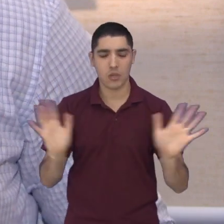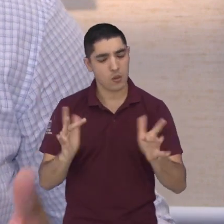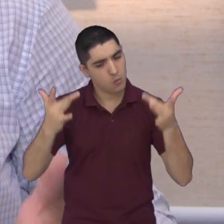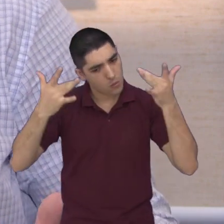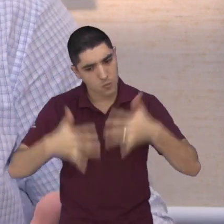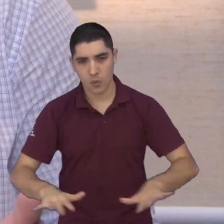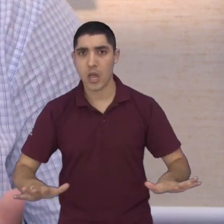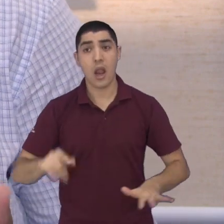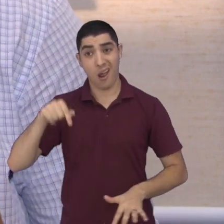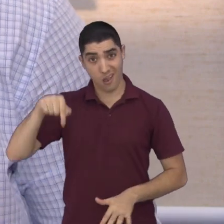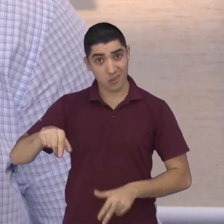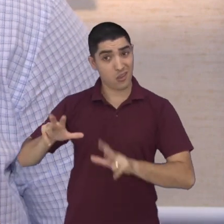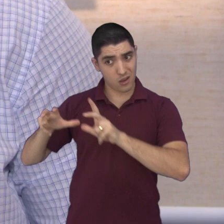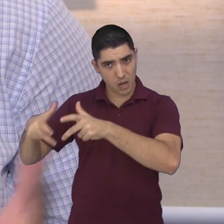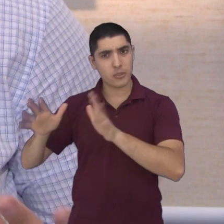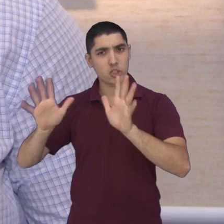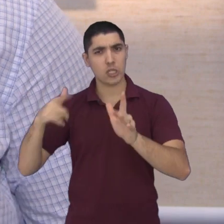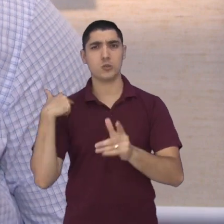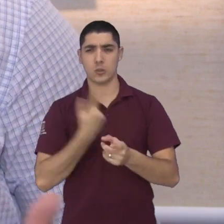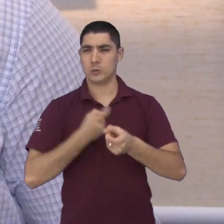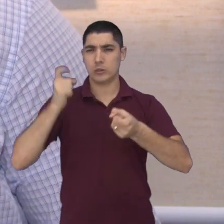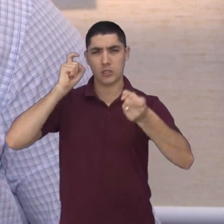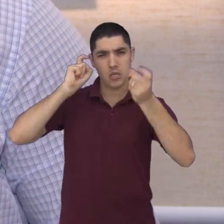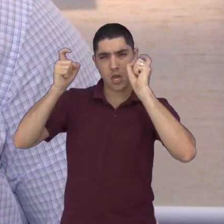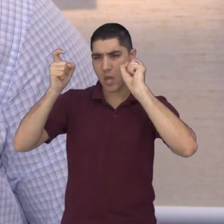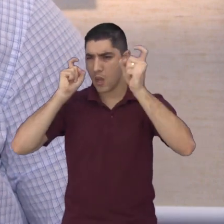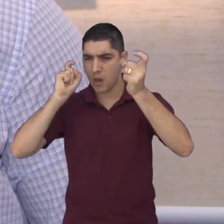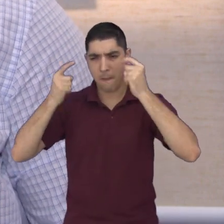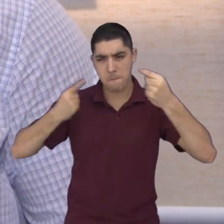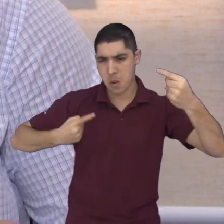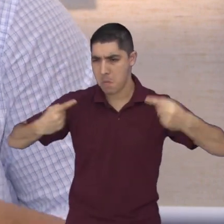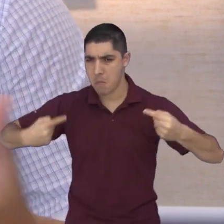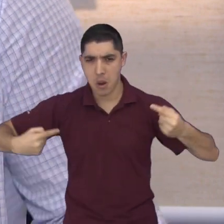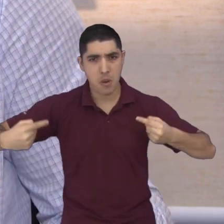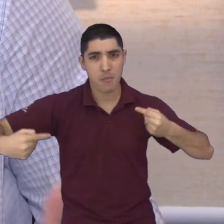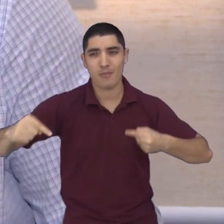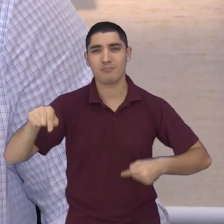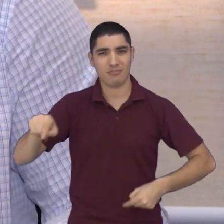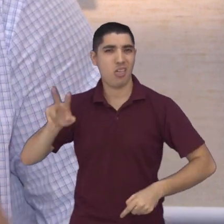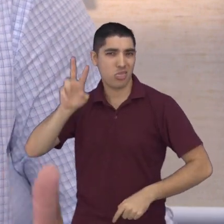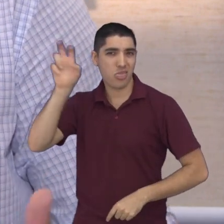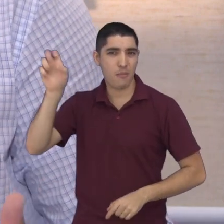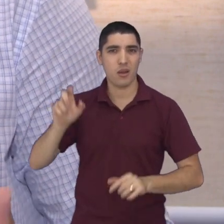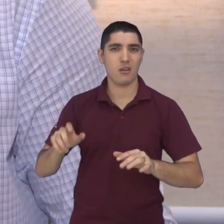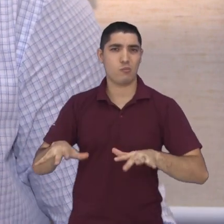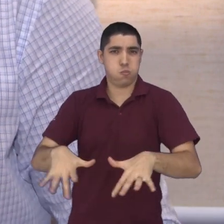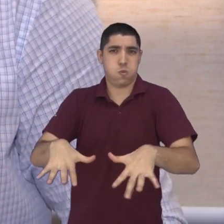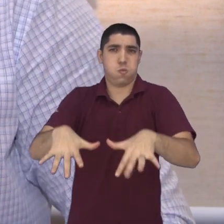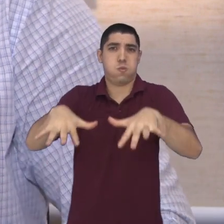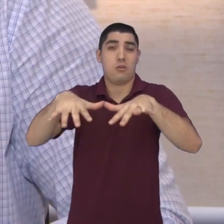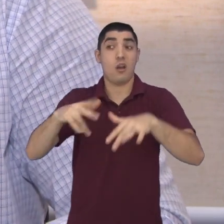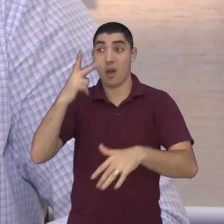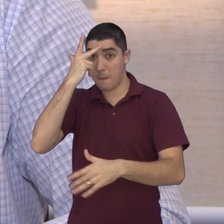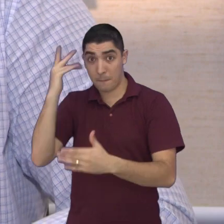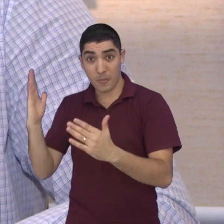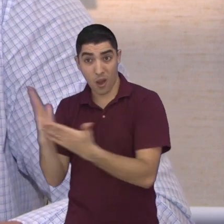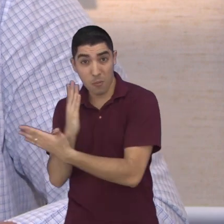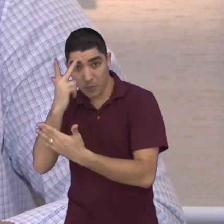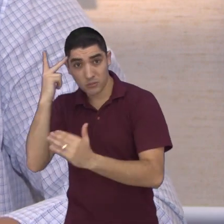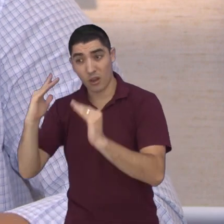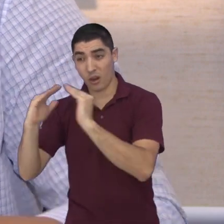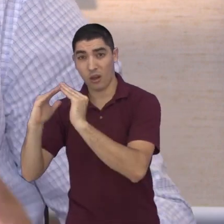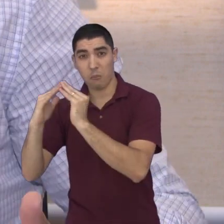passado aqui na Câmara foi assunto no plenário a pauta sobre as enchentes né que as